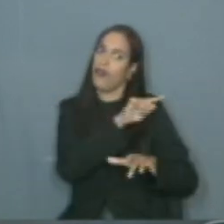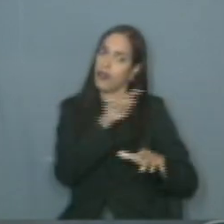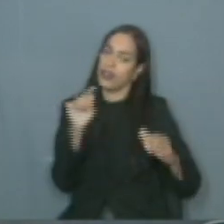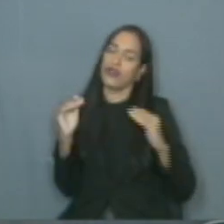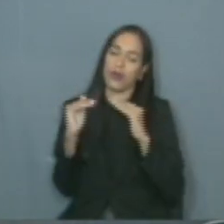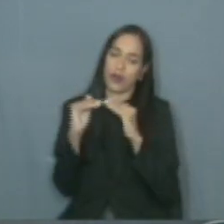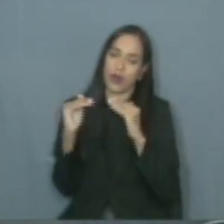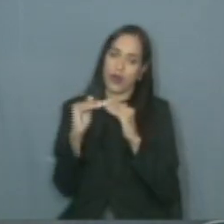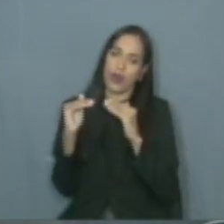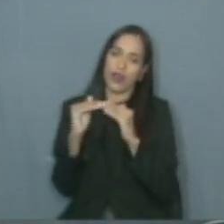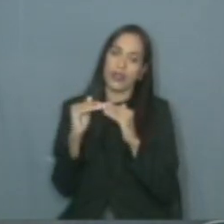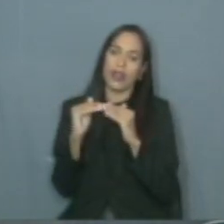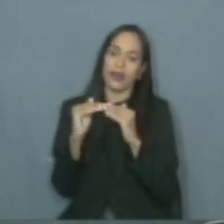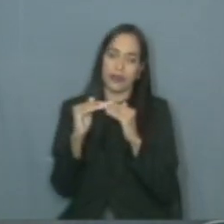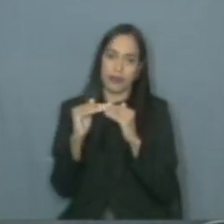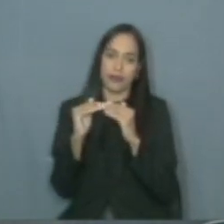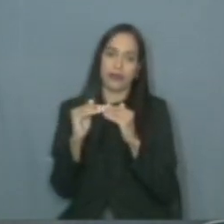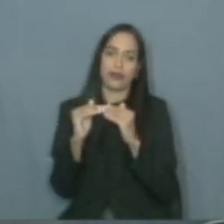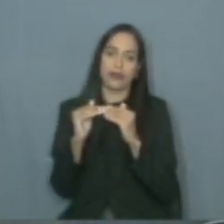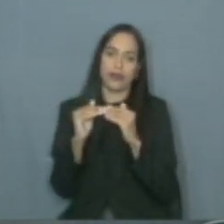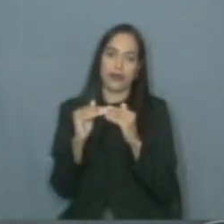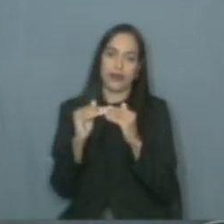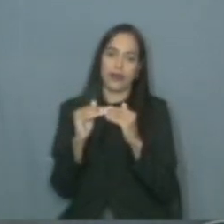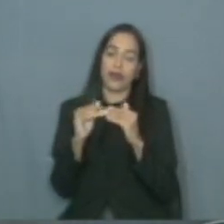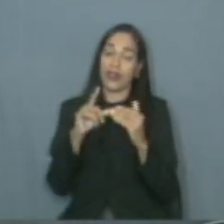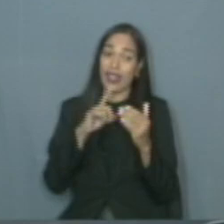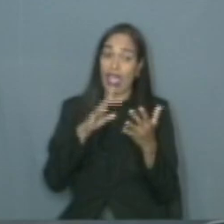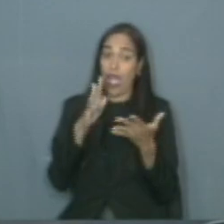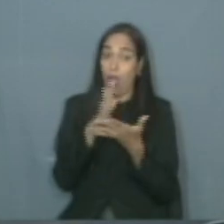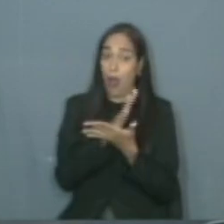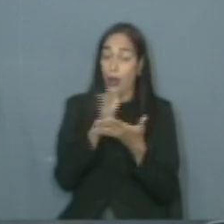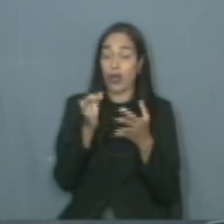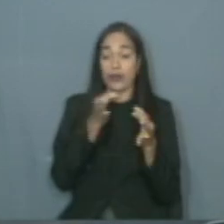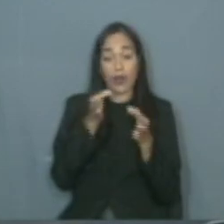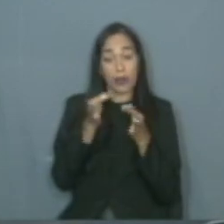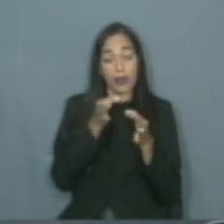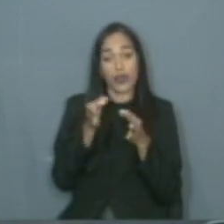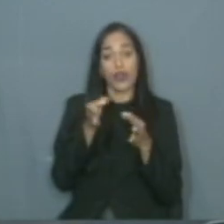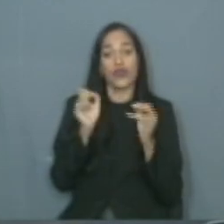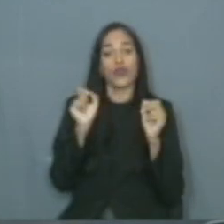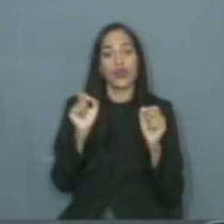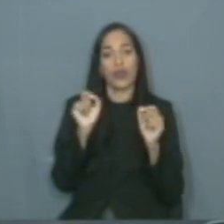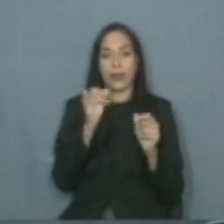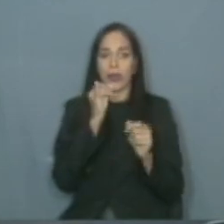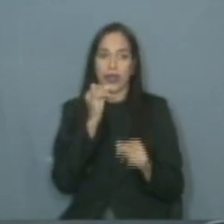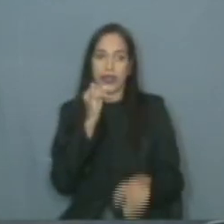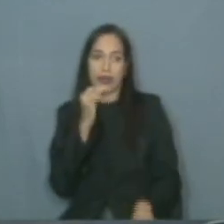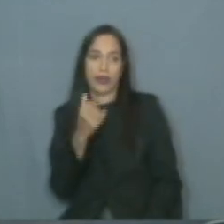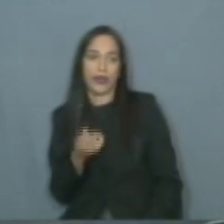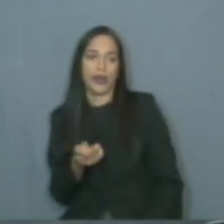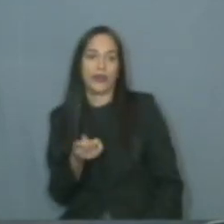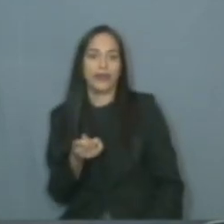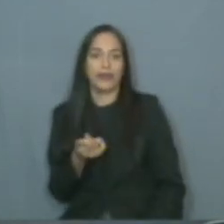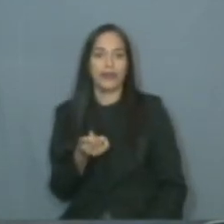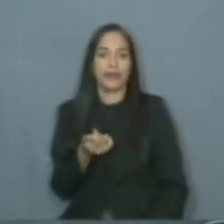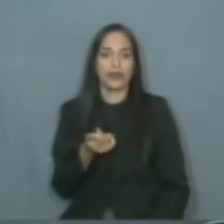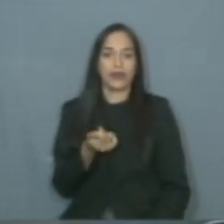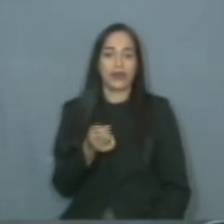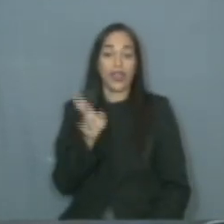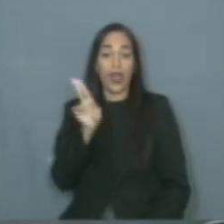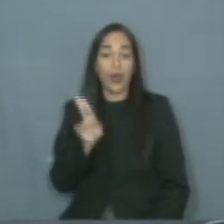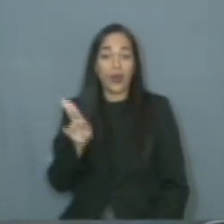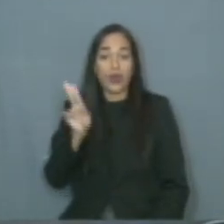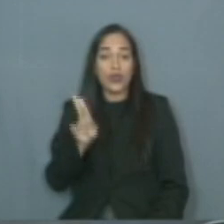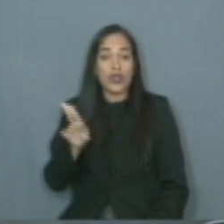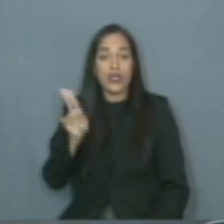concordar comigo. Então, havia argumentos morais da profundidade de um pires, que muitas vezes são utilizados